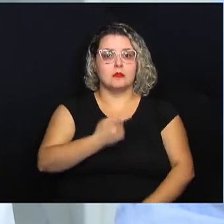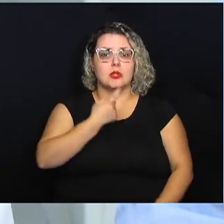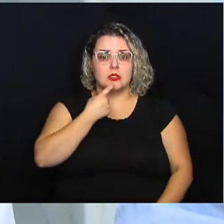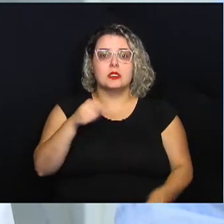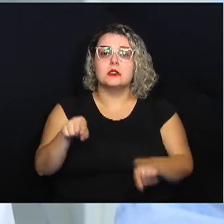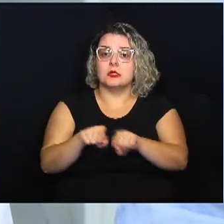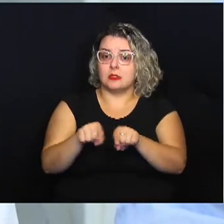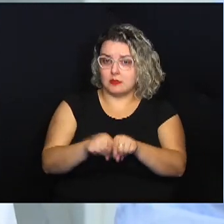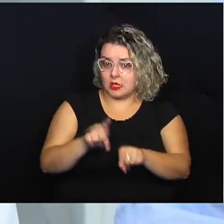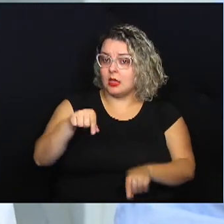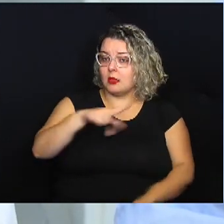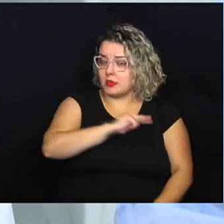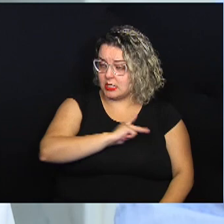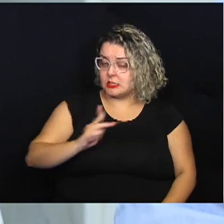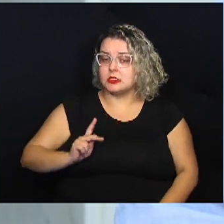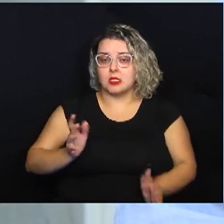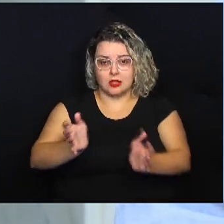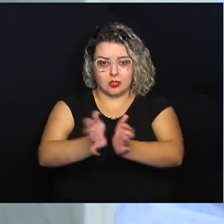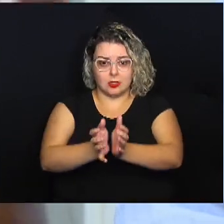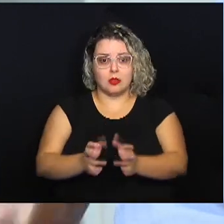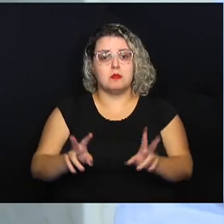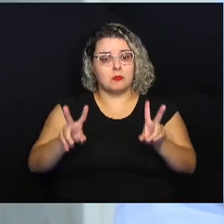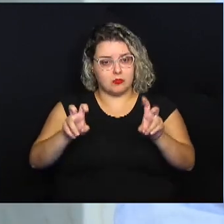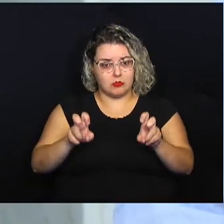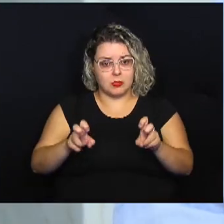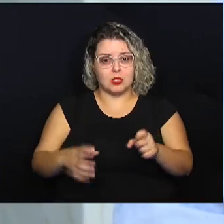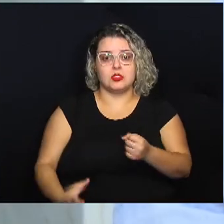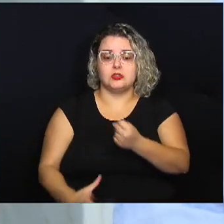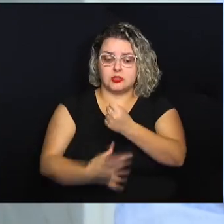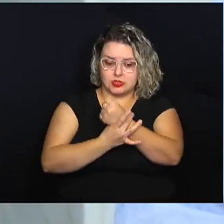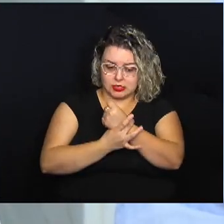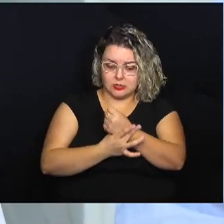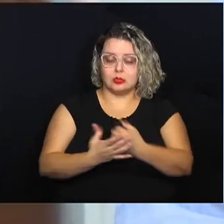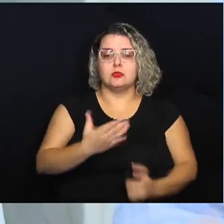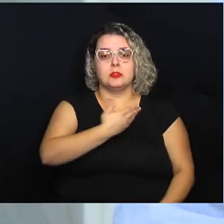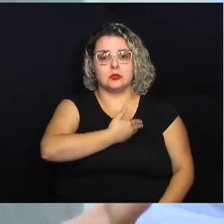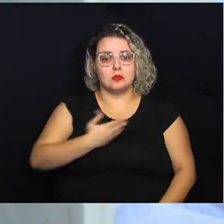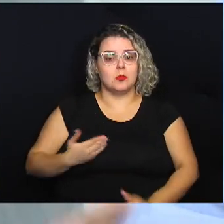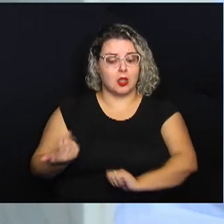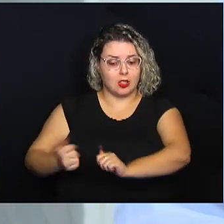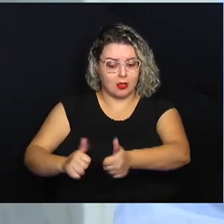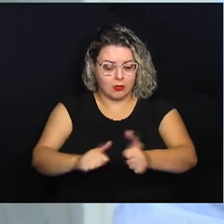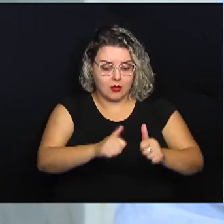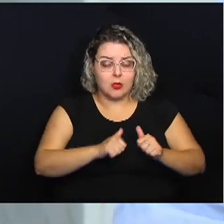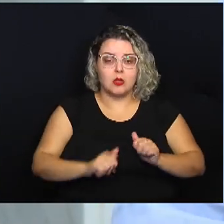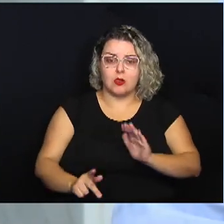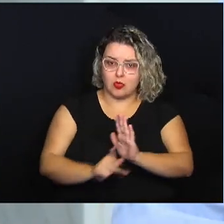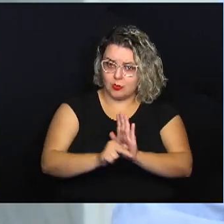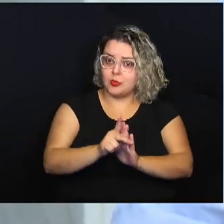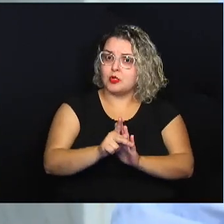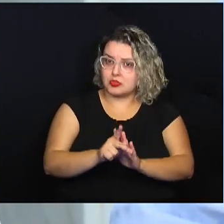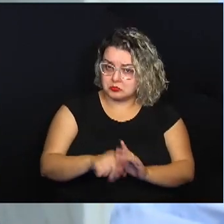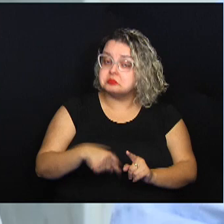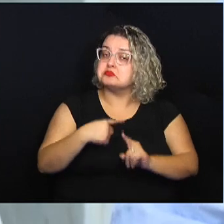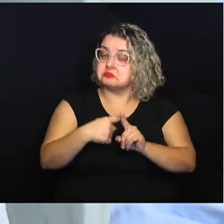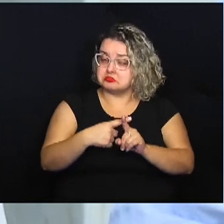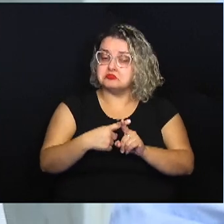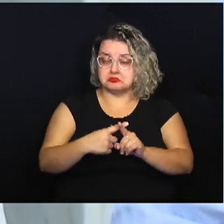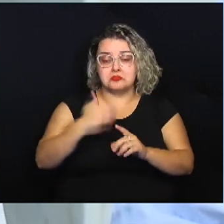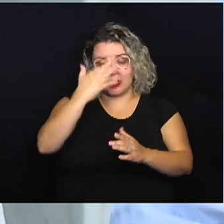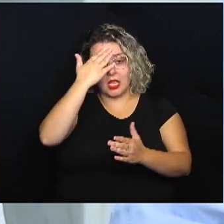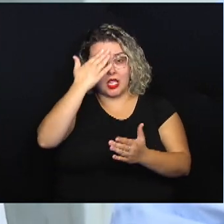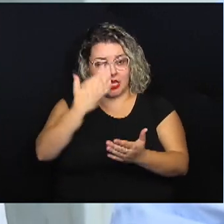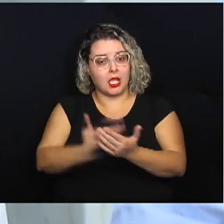também é presidente da Comissão para os Assuntos de Segurança Pública, avaliou o projeto de forma positiva. Ele acredita que